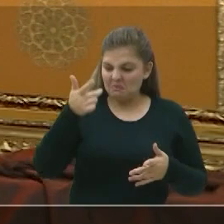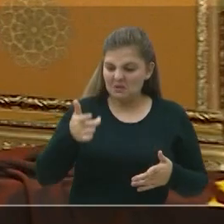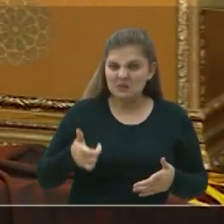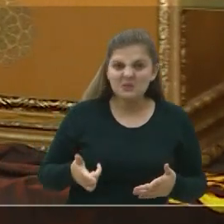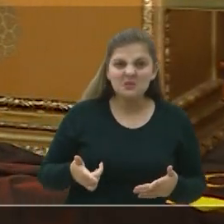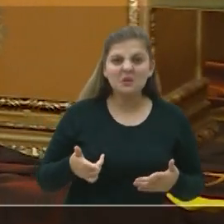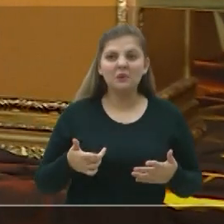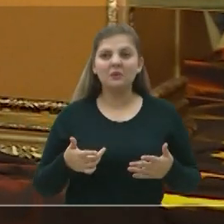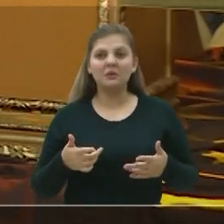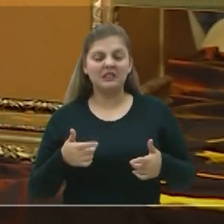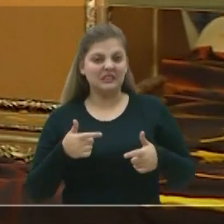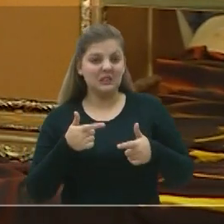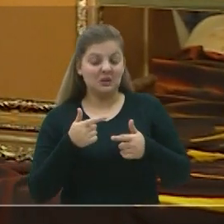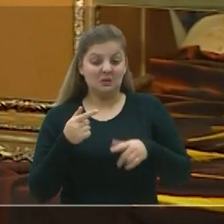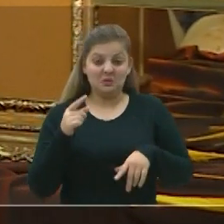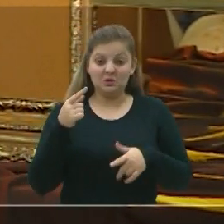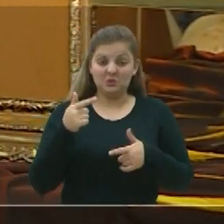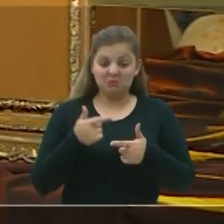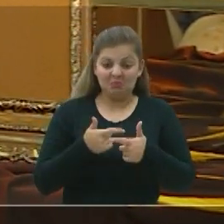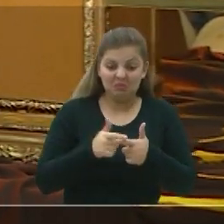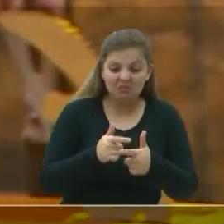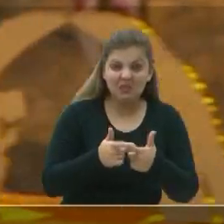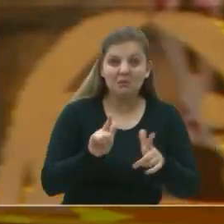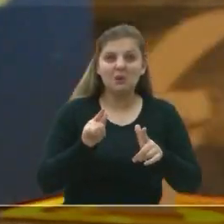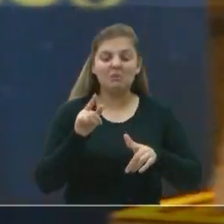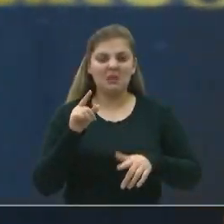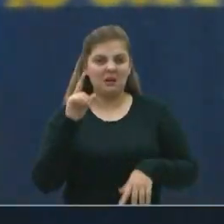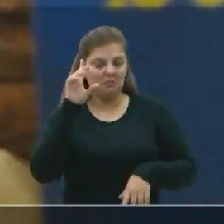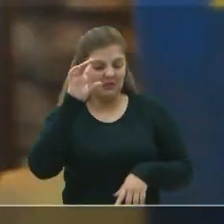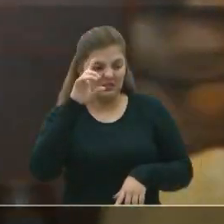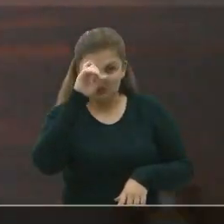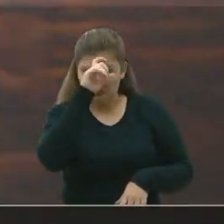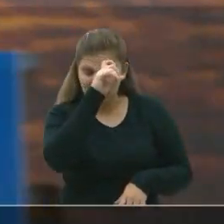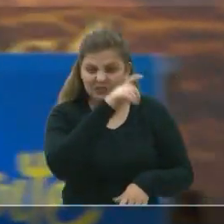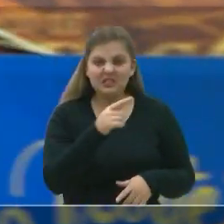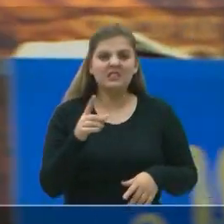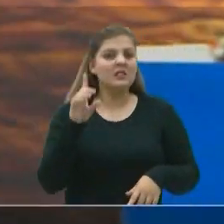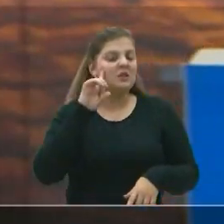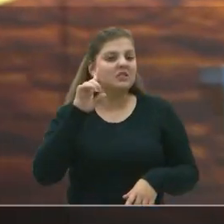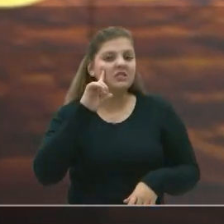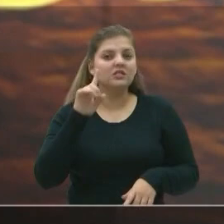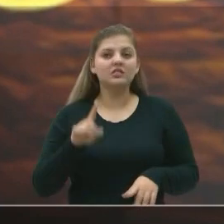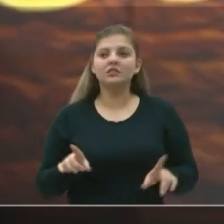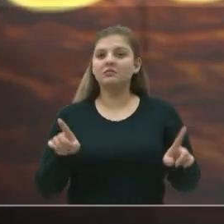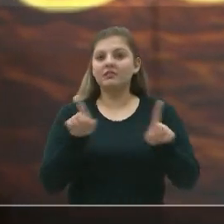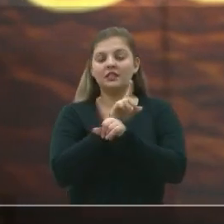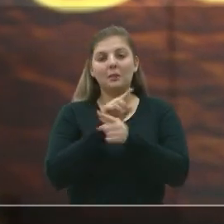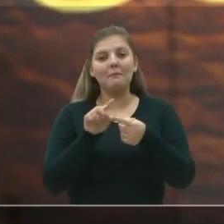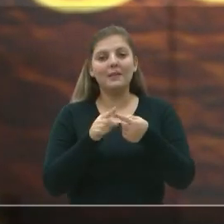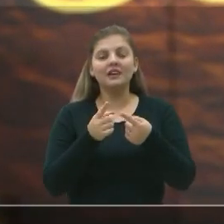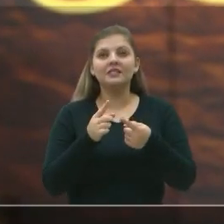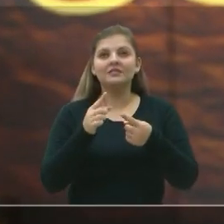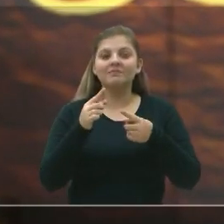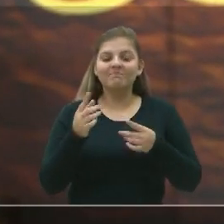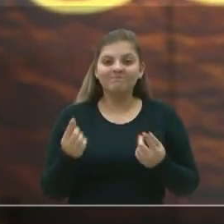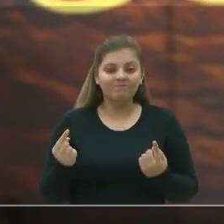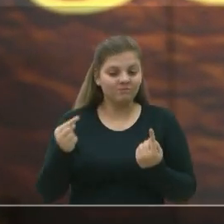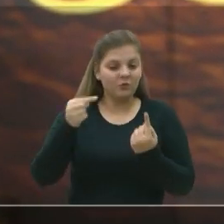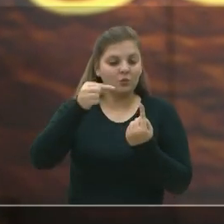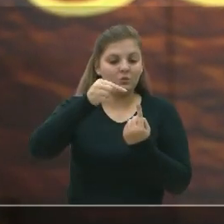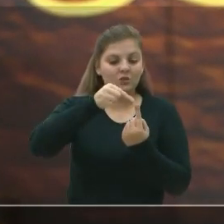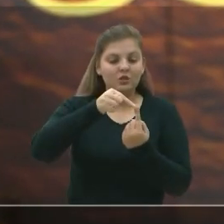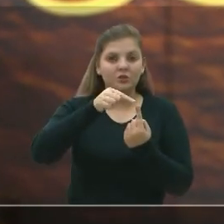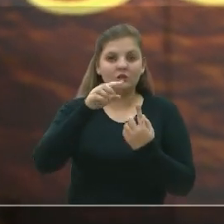com os desafios do seu dia a dia, mas uma pessoa focada na graça, na misericórdia e na força de